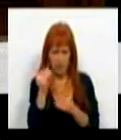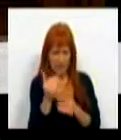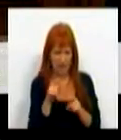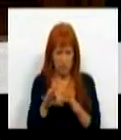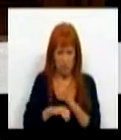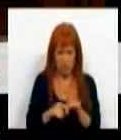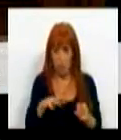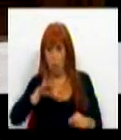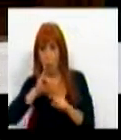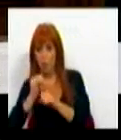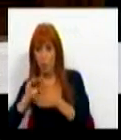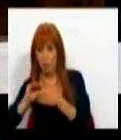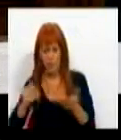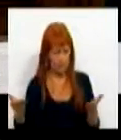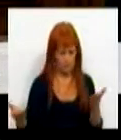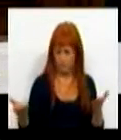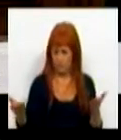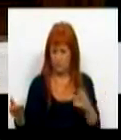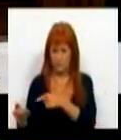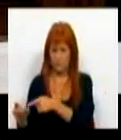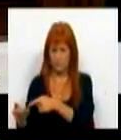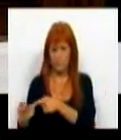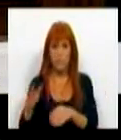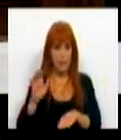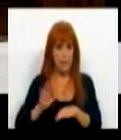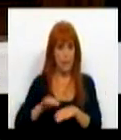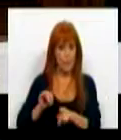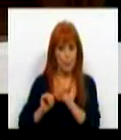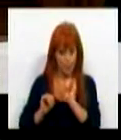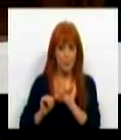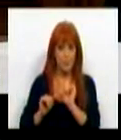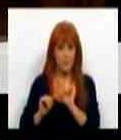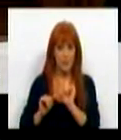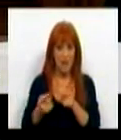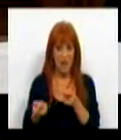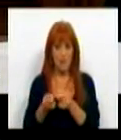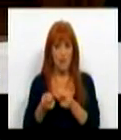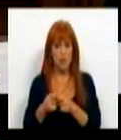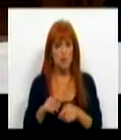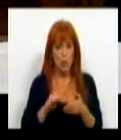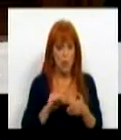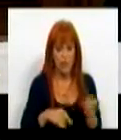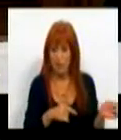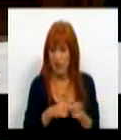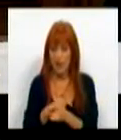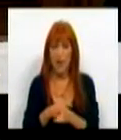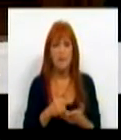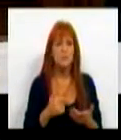de condições com outro contrato e, face à proximidade desses